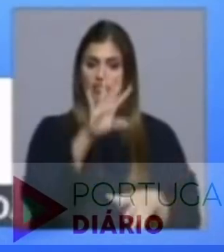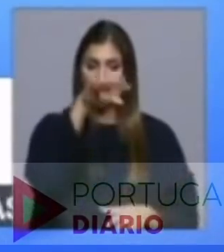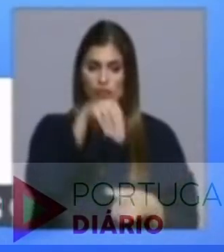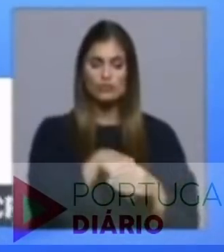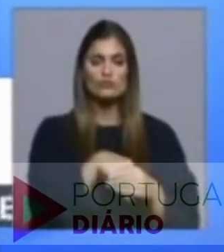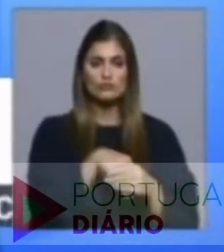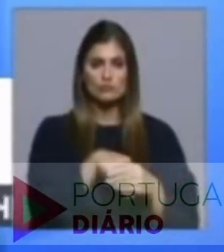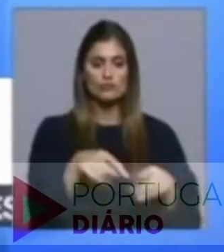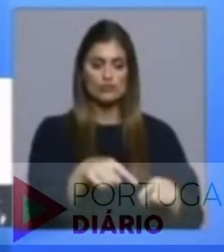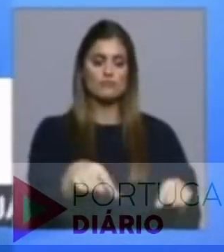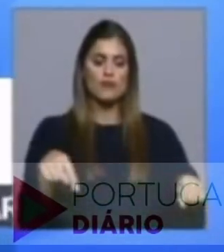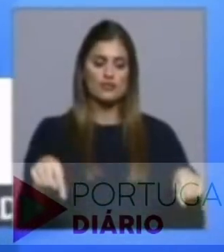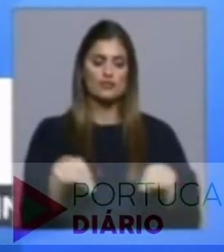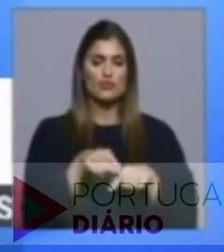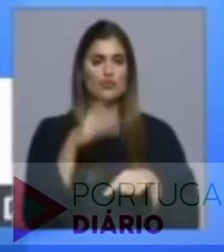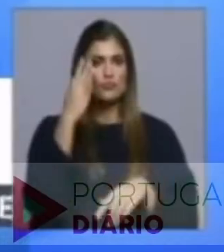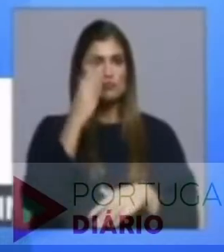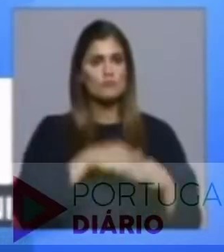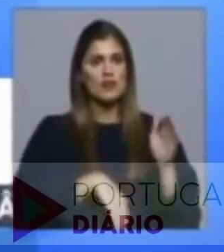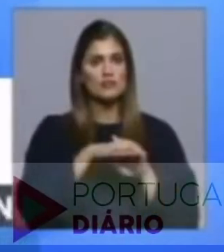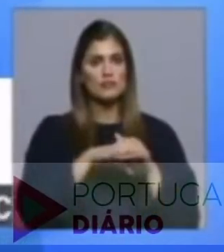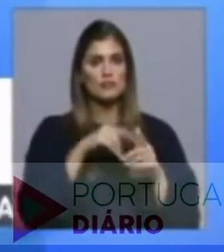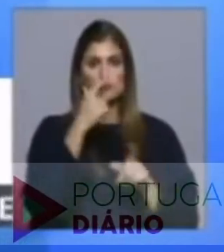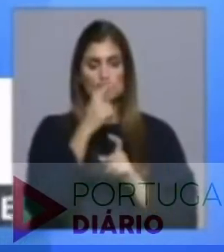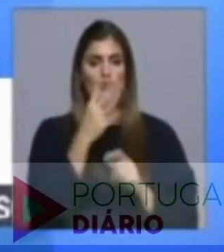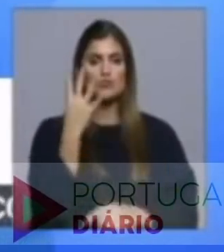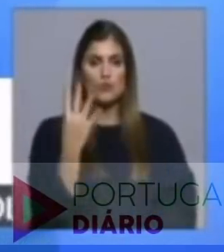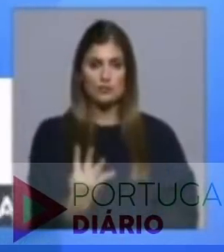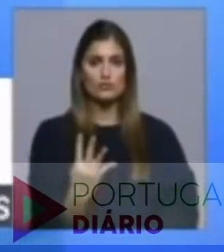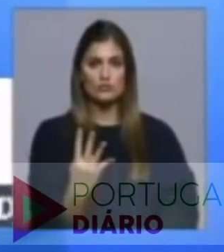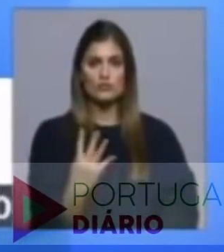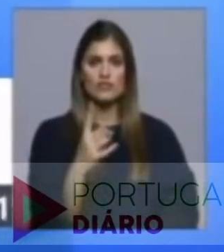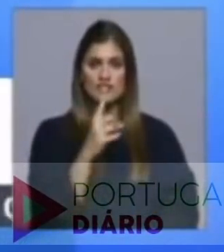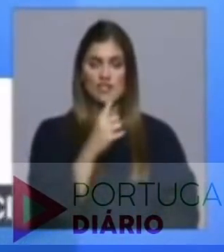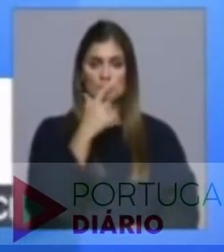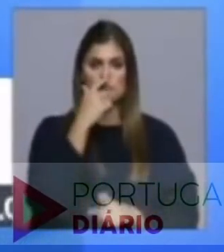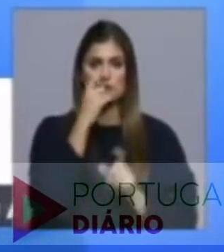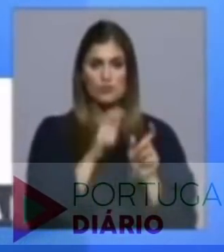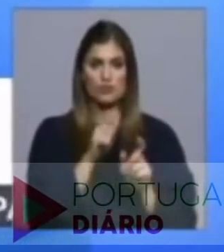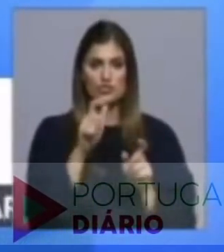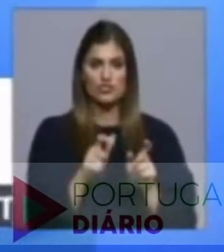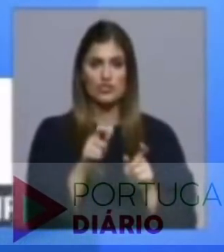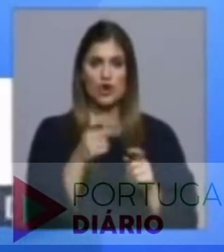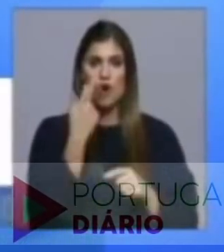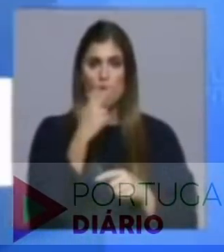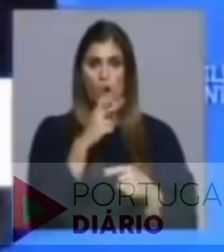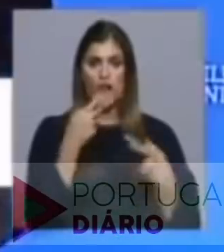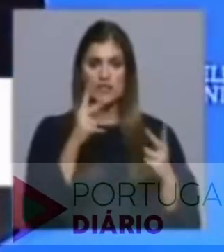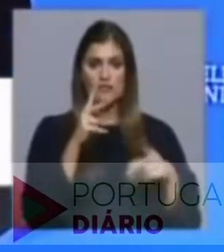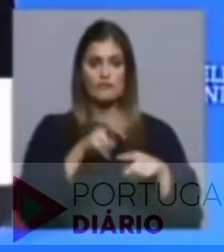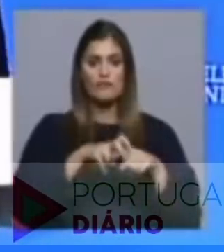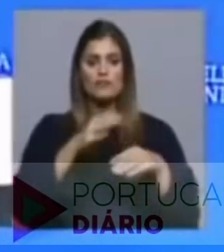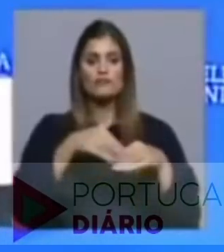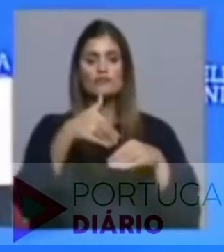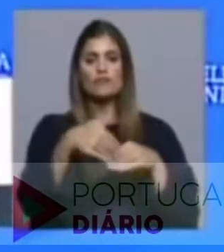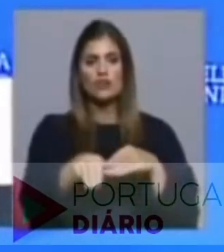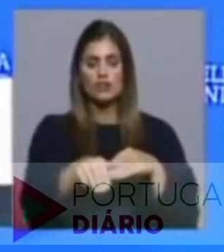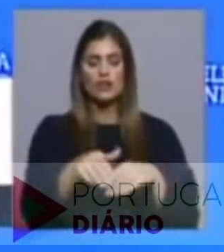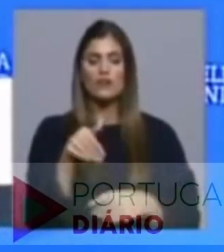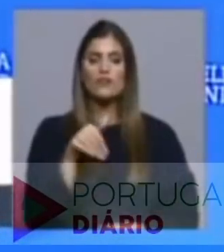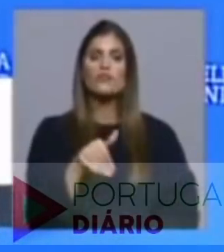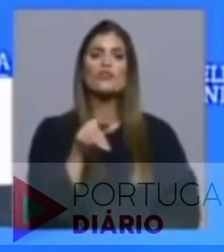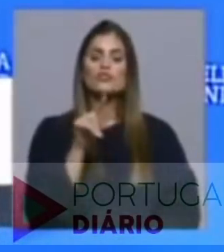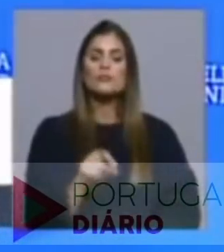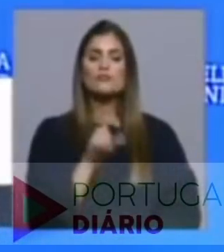interior, limitados a 4 pessoas e a 6 pessoas nas esplanadas. Passarão também a